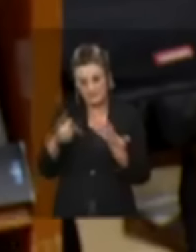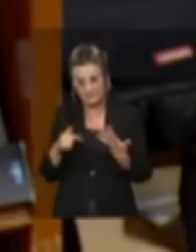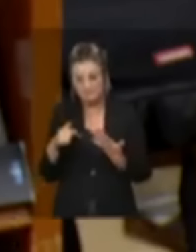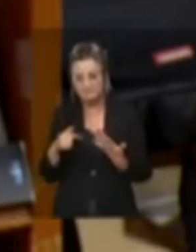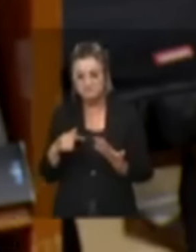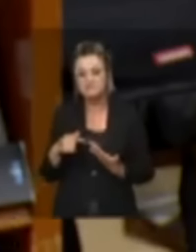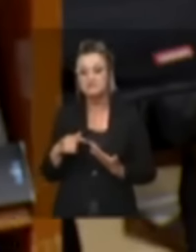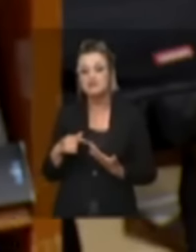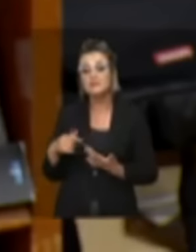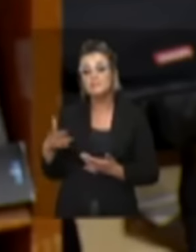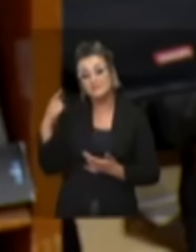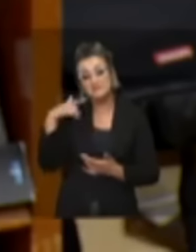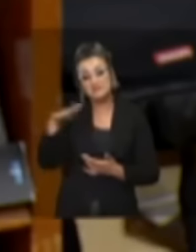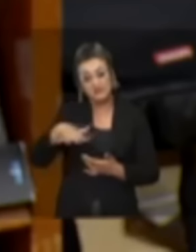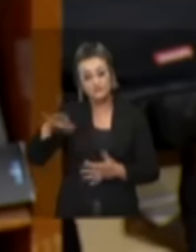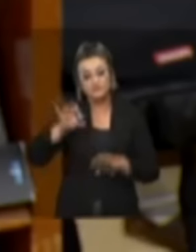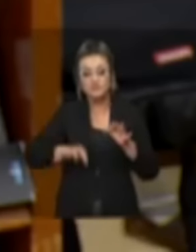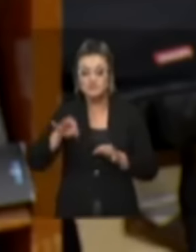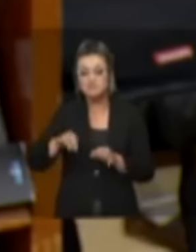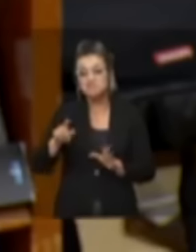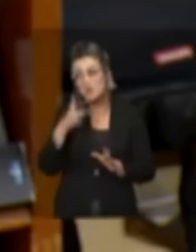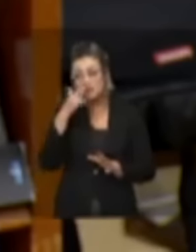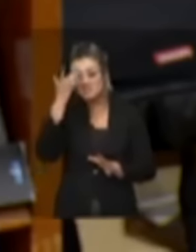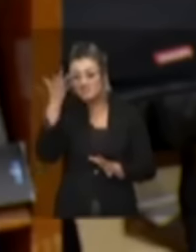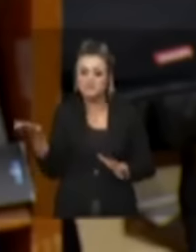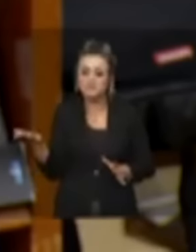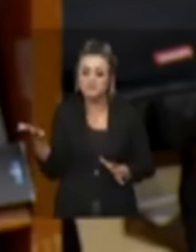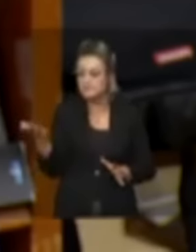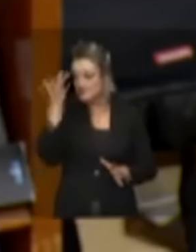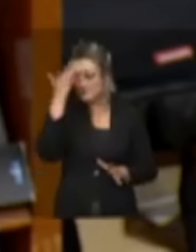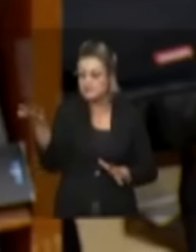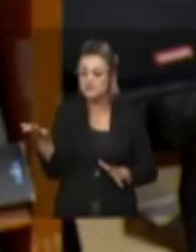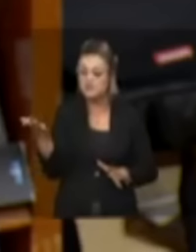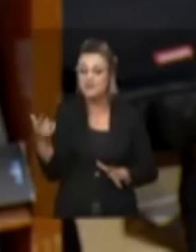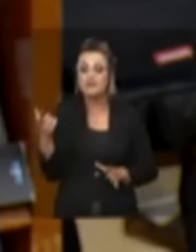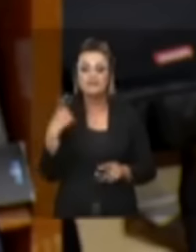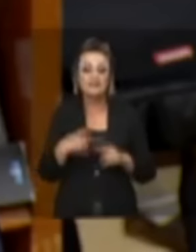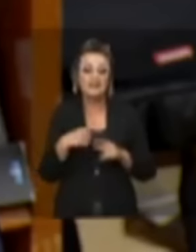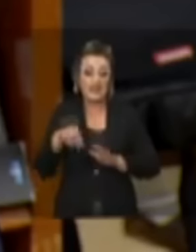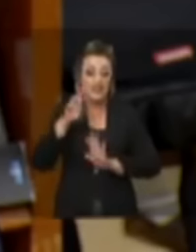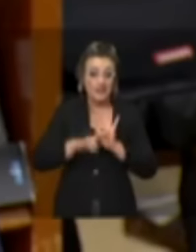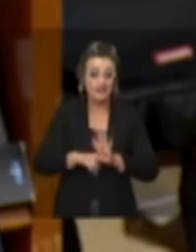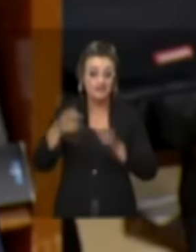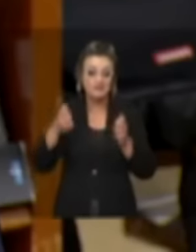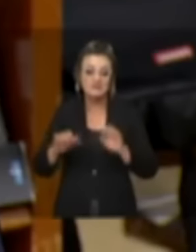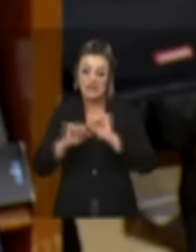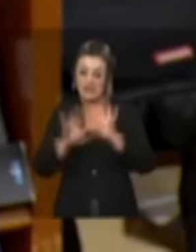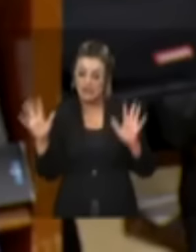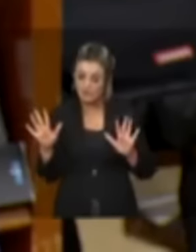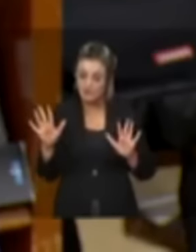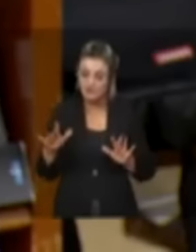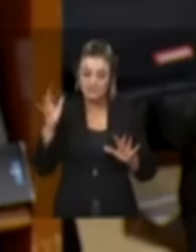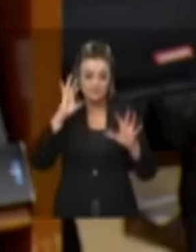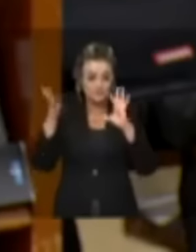presidente do ponto de vista jurídico Esse é um caso fácil porque existe uma regra expressa que dá a